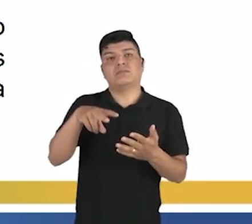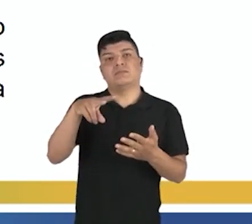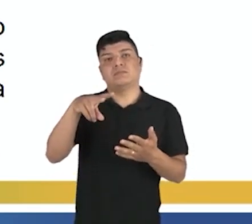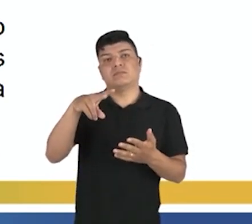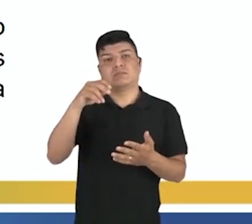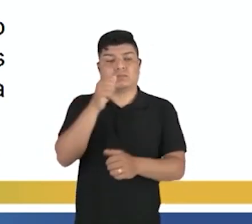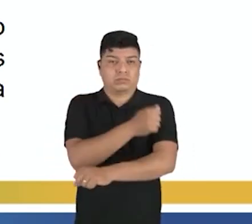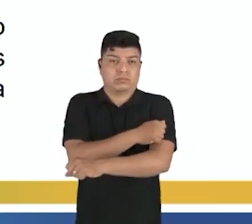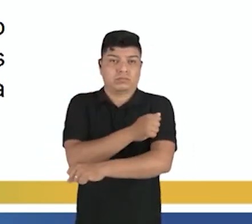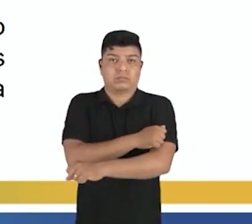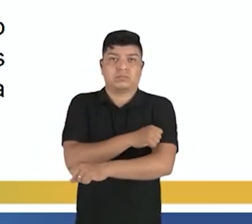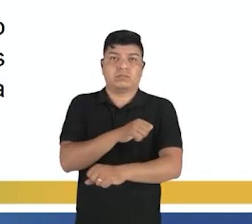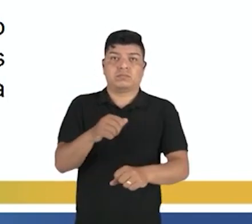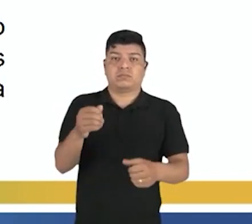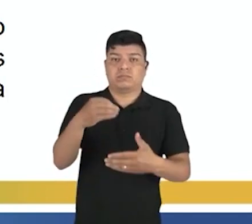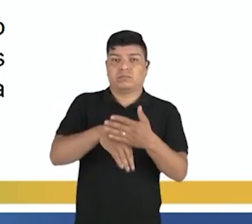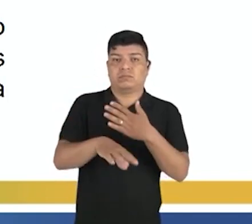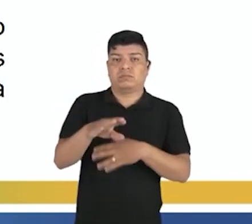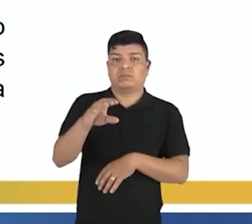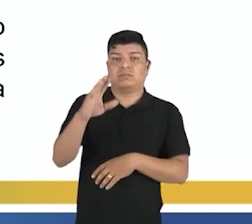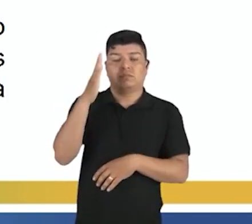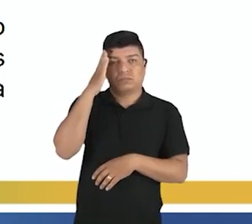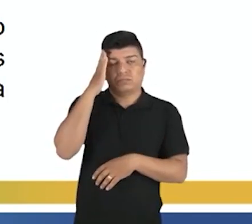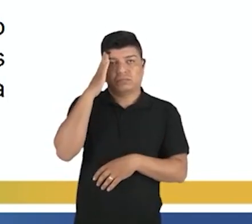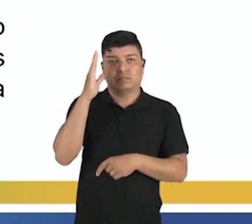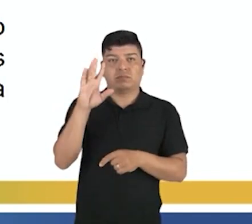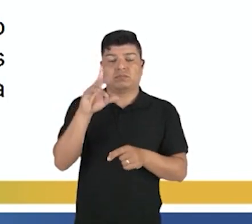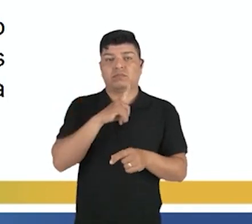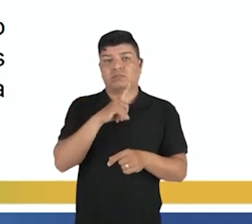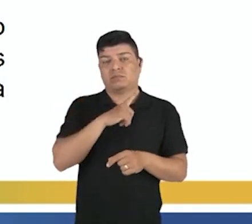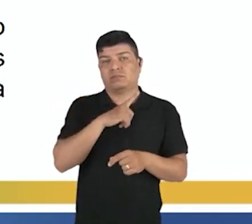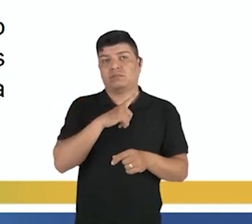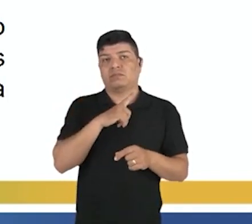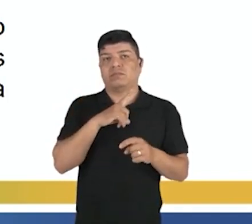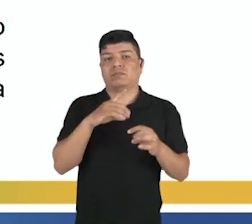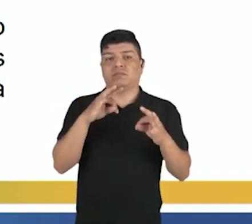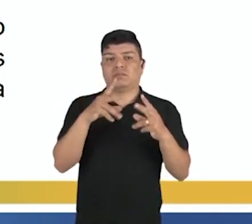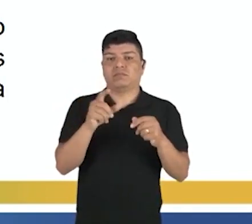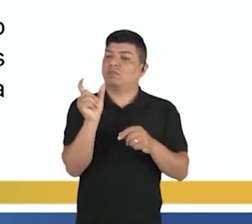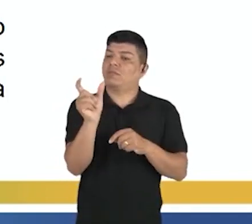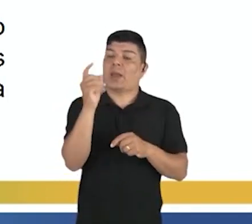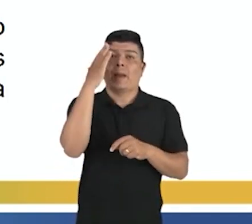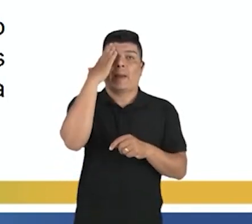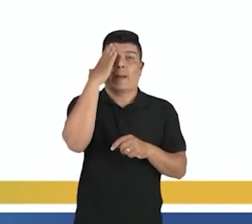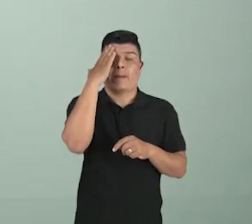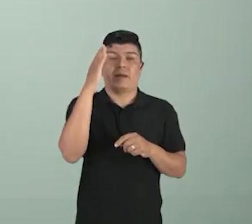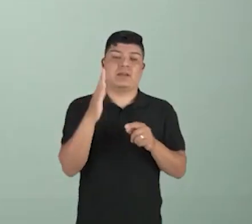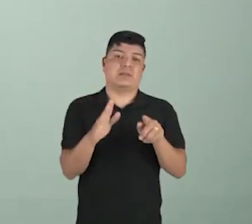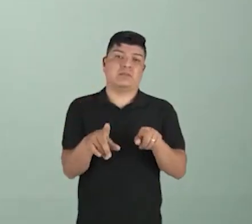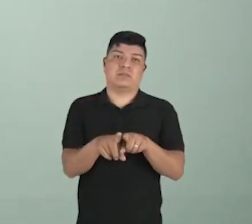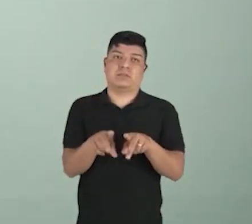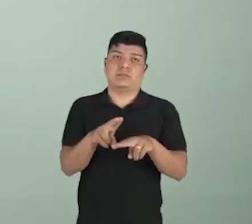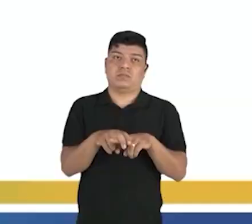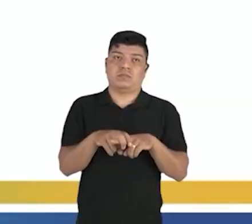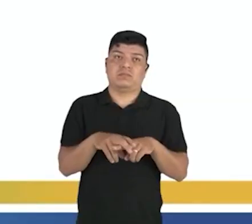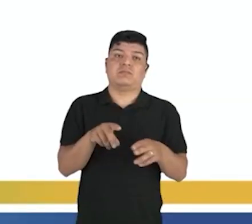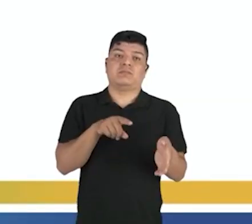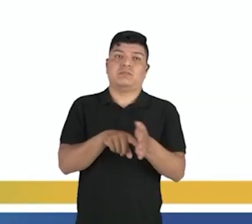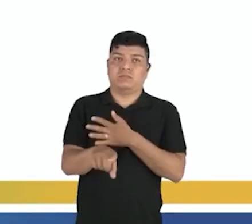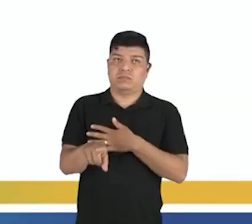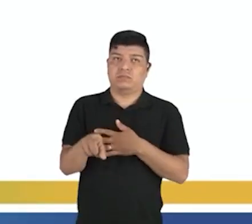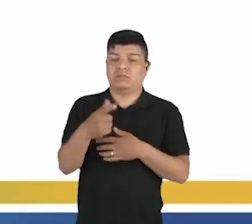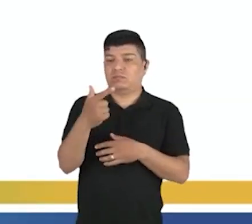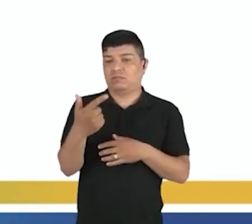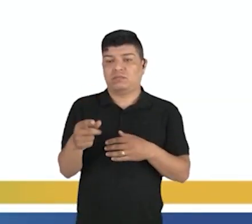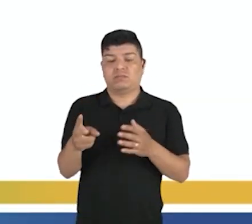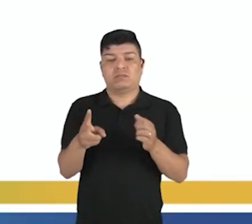aí dentro dos saberes nós vamos ter as competências e dentro dos fazeres nós vamos ter as competências. Por isso, nessa questão, nós